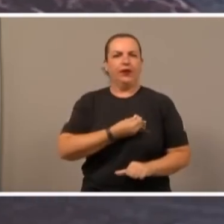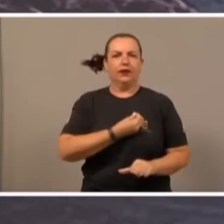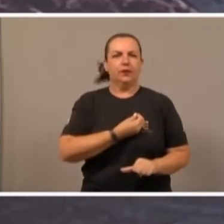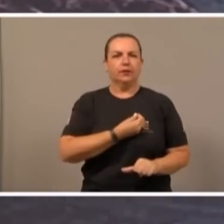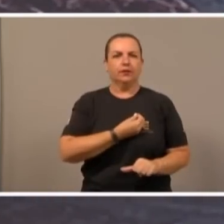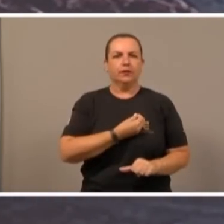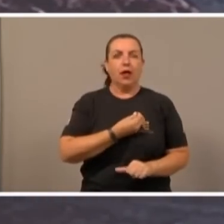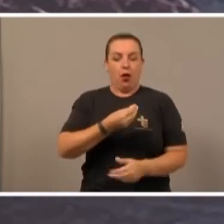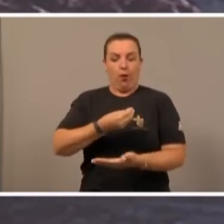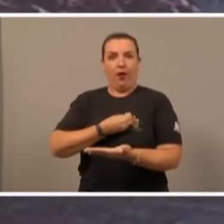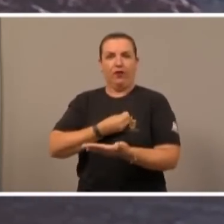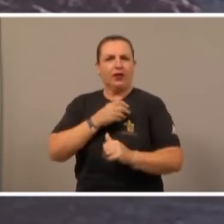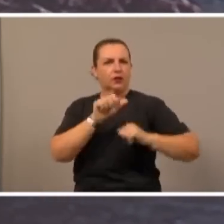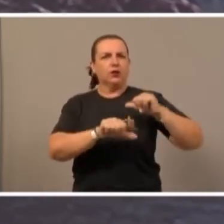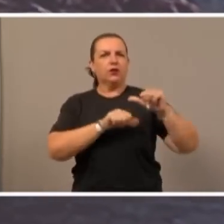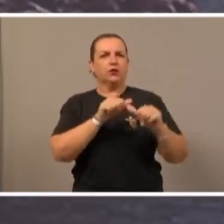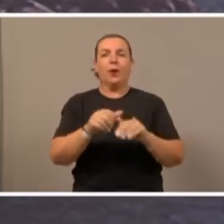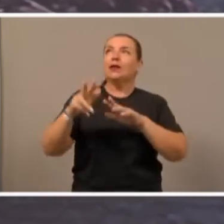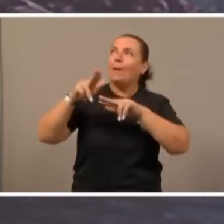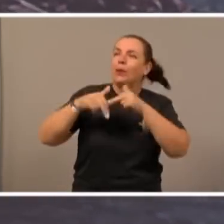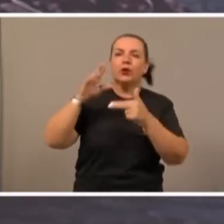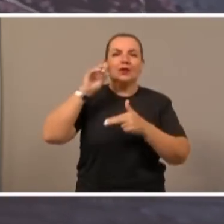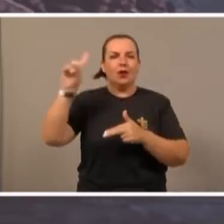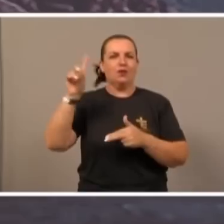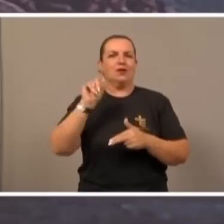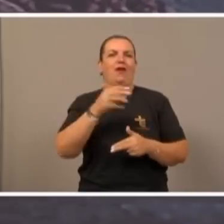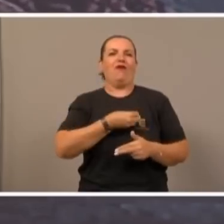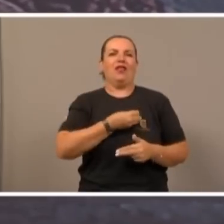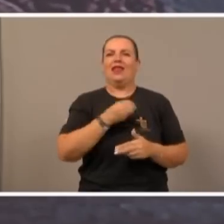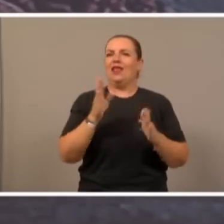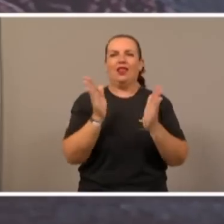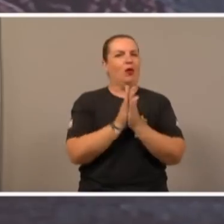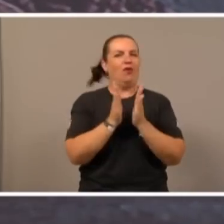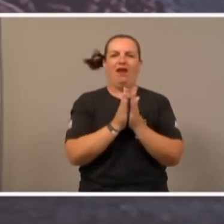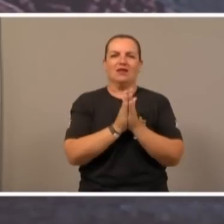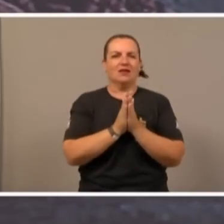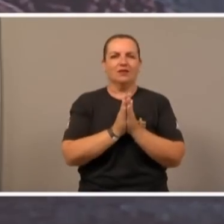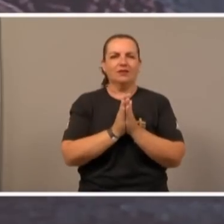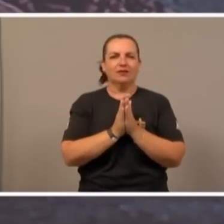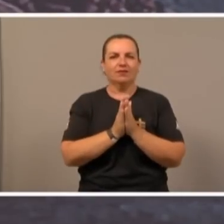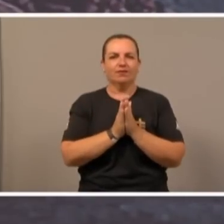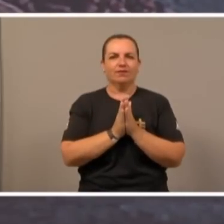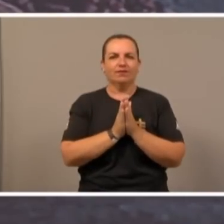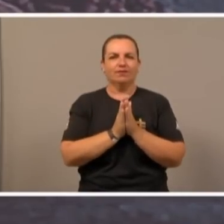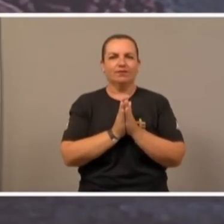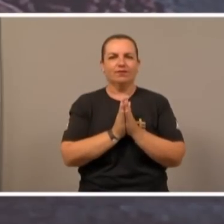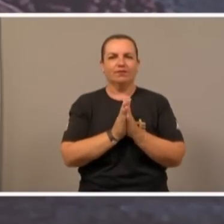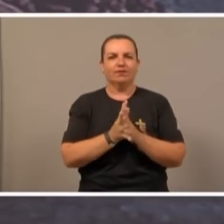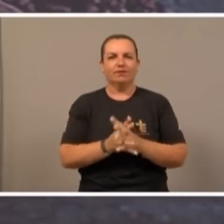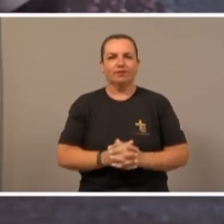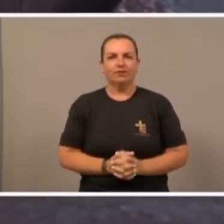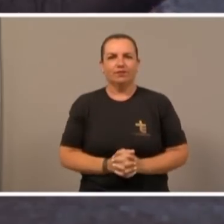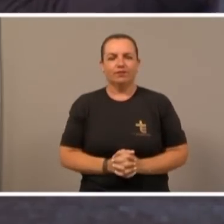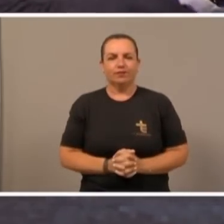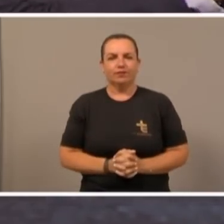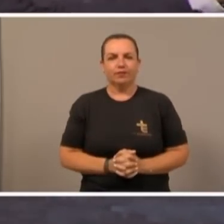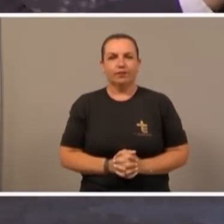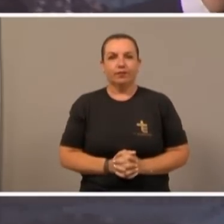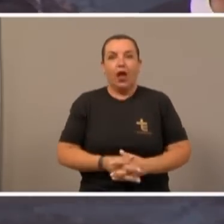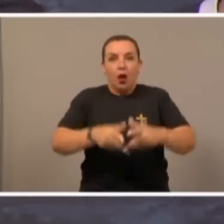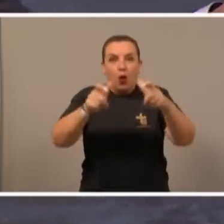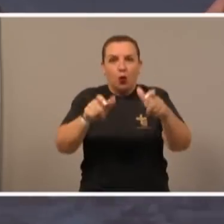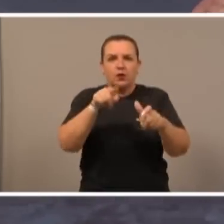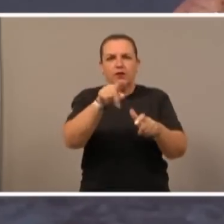vida que não é transformada em Deus é uma vida que não reza. Onde você está